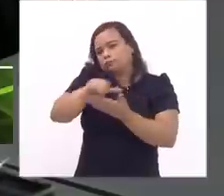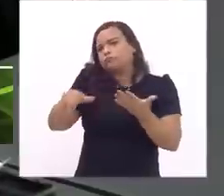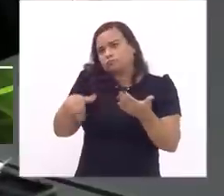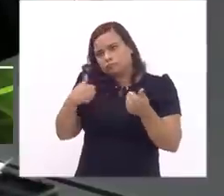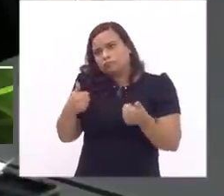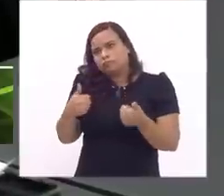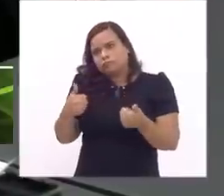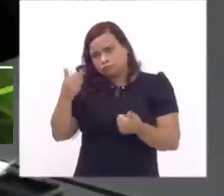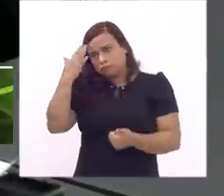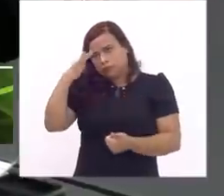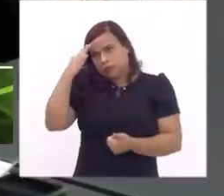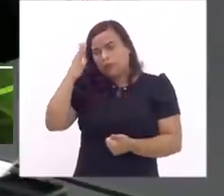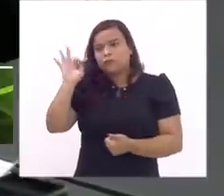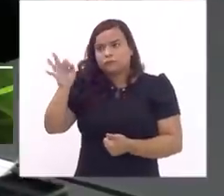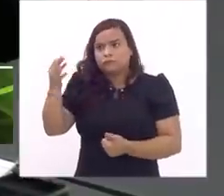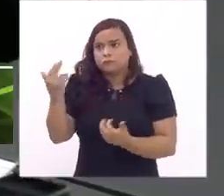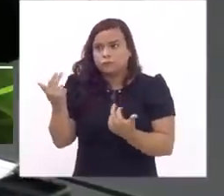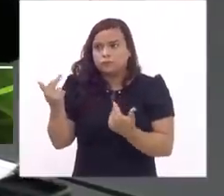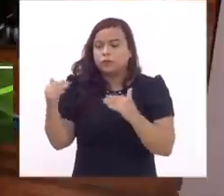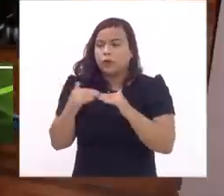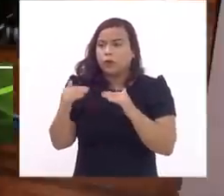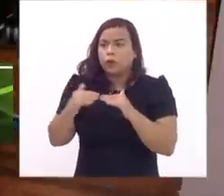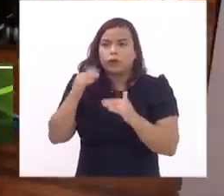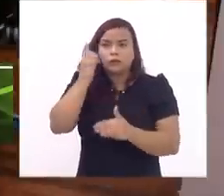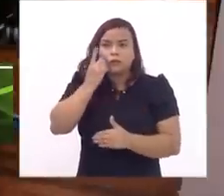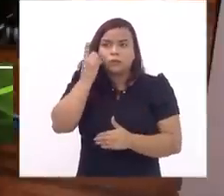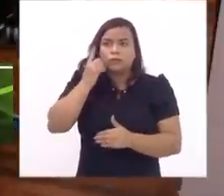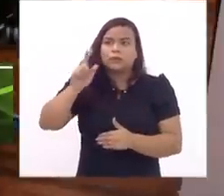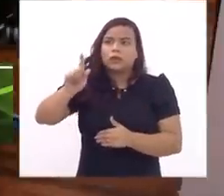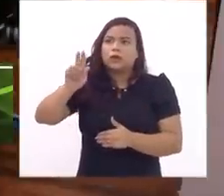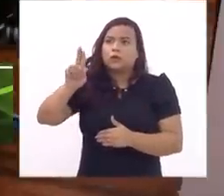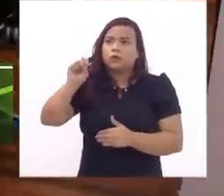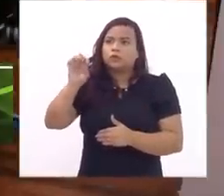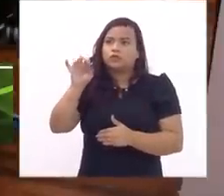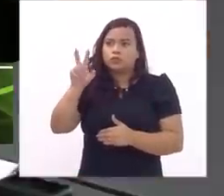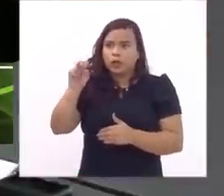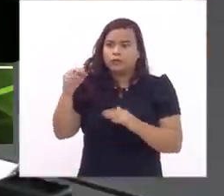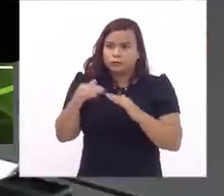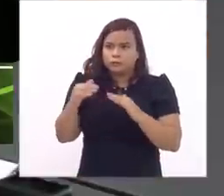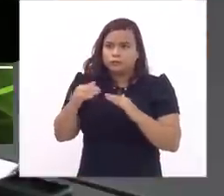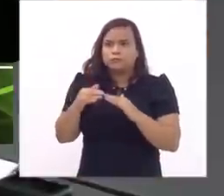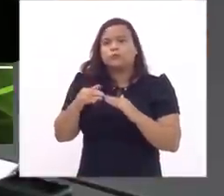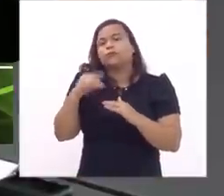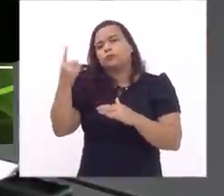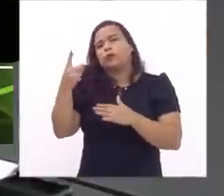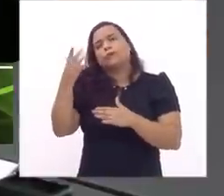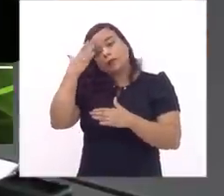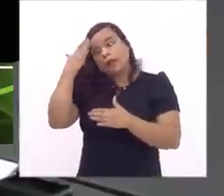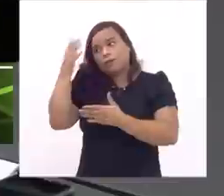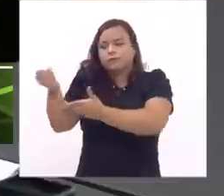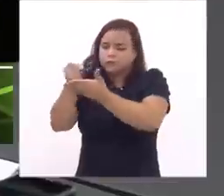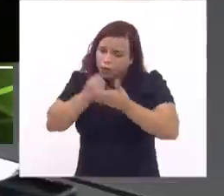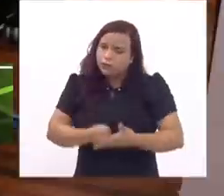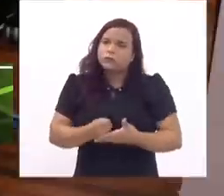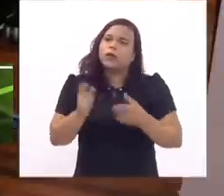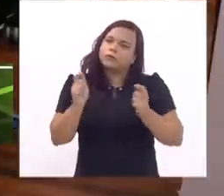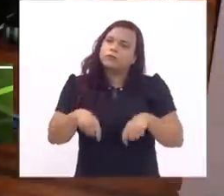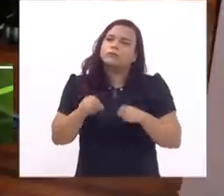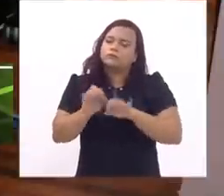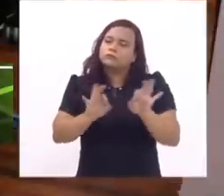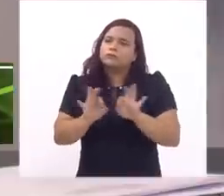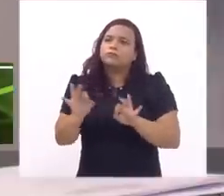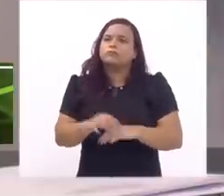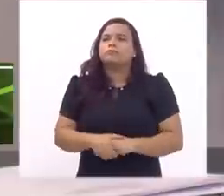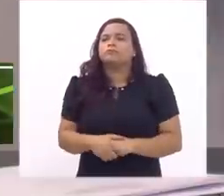esse entendimento, né, deputado Gustavo, autor do projeto, sim. O presidente, a gente sabe que vai trazer para a pauta para que a gente possa apreciar.